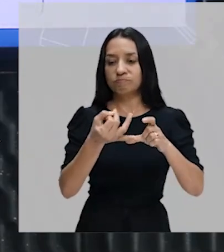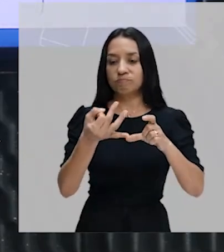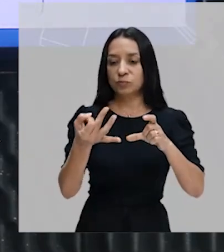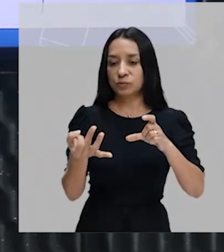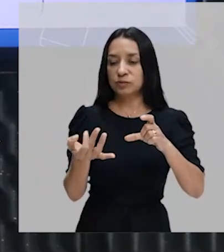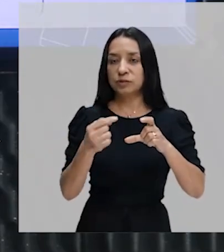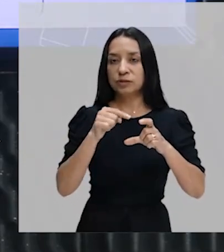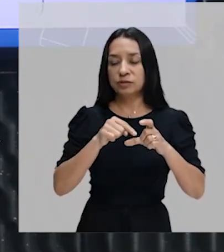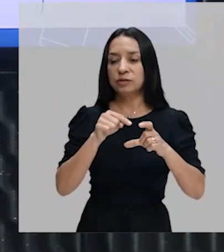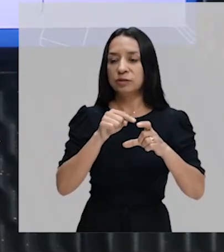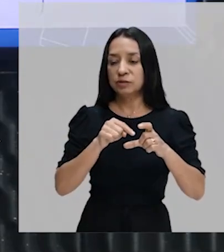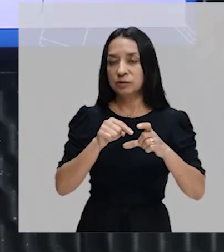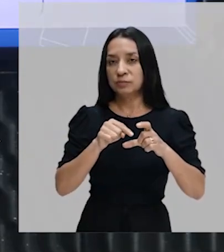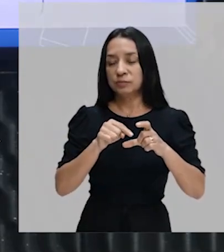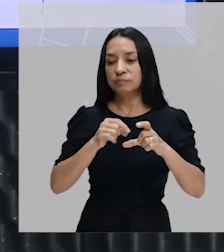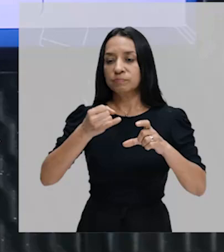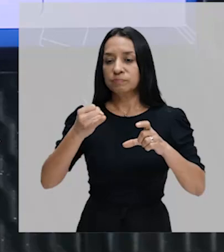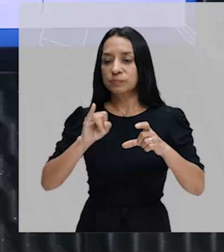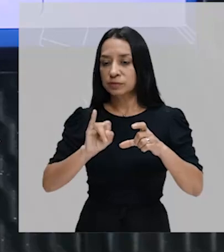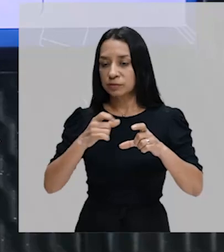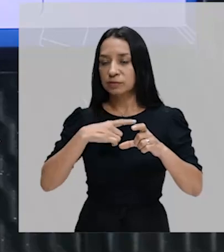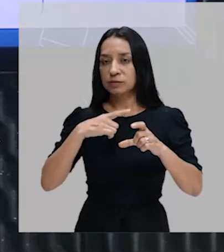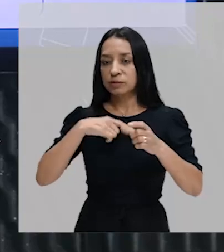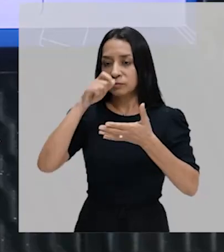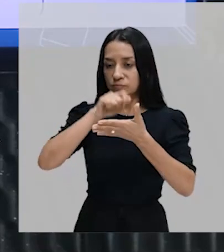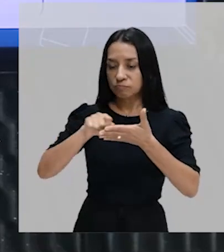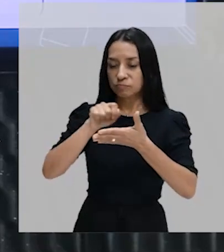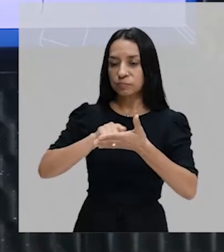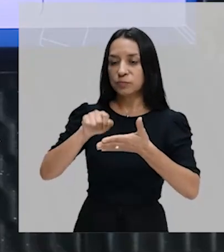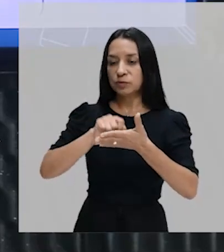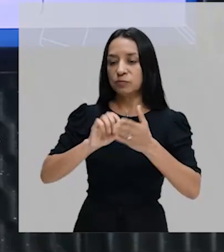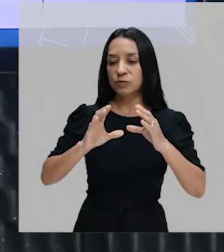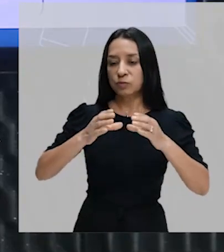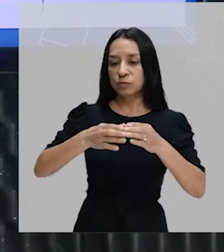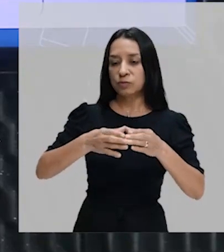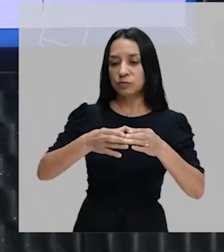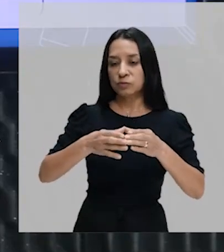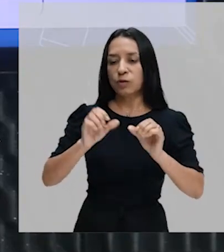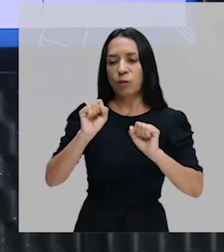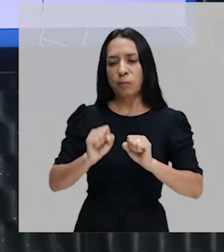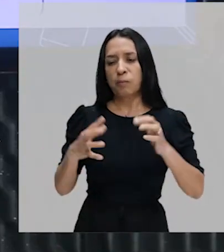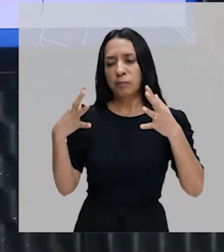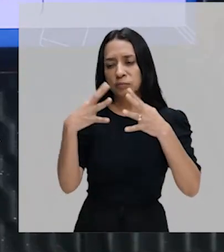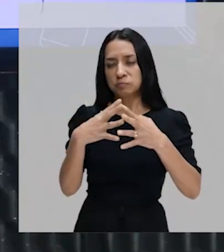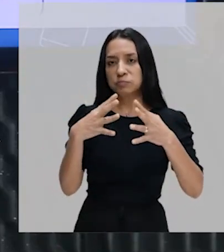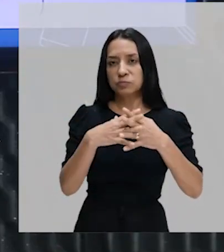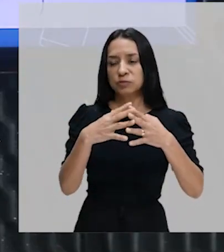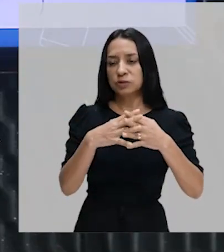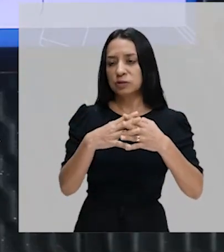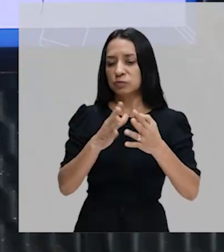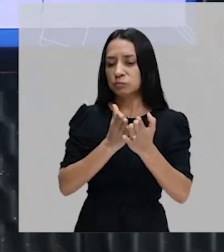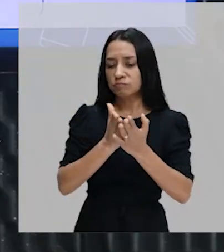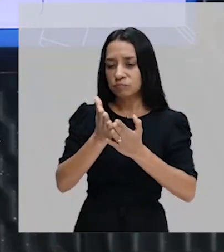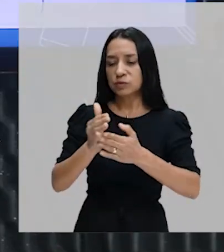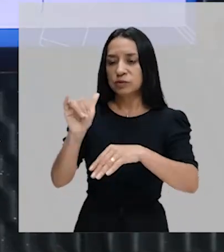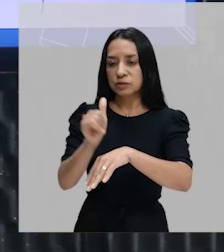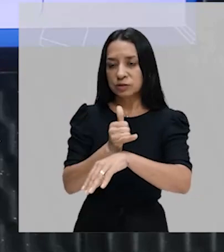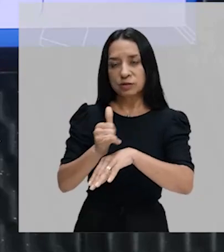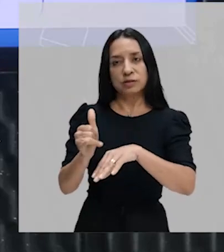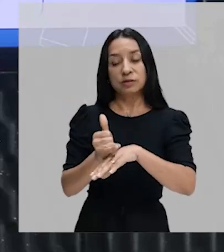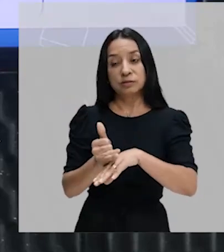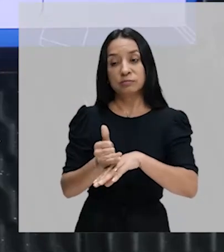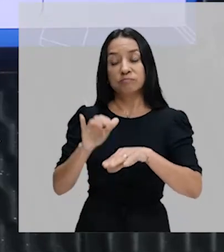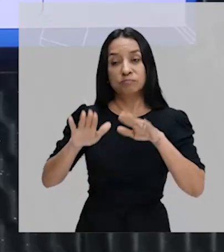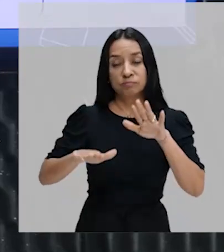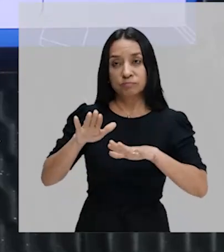no conjunto, se eu tiver que escrever o conjunto das partes, eu posso acabar me embananando se eu não seguir essa estratégia? Bom, aí vai de